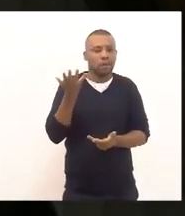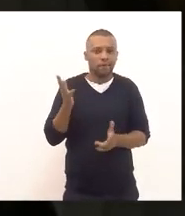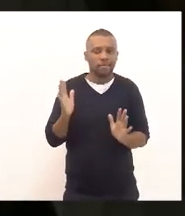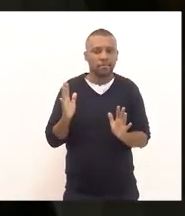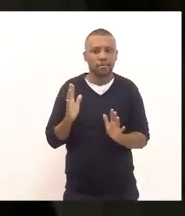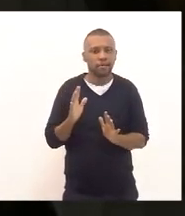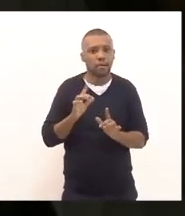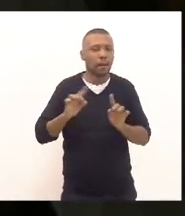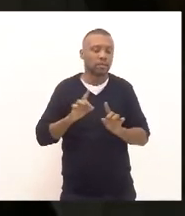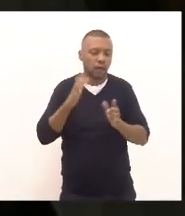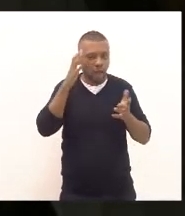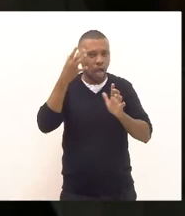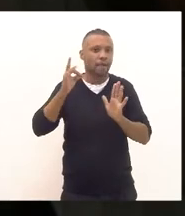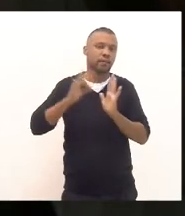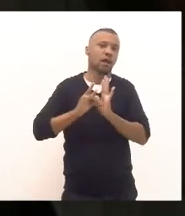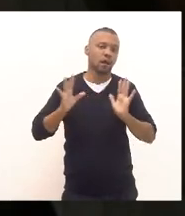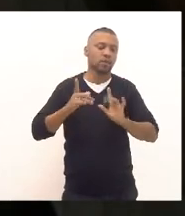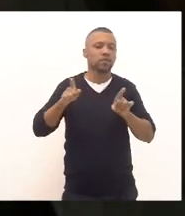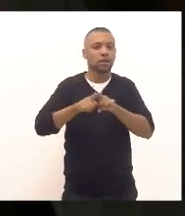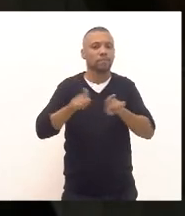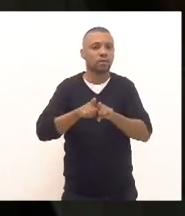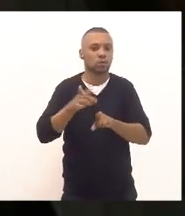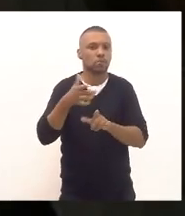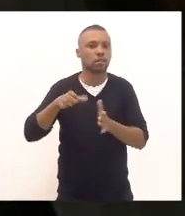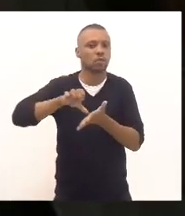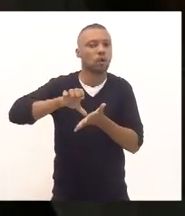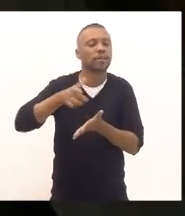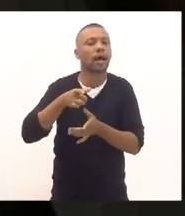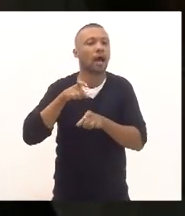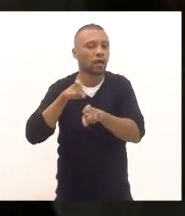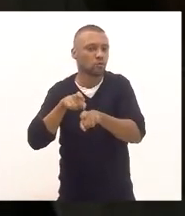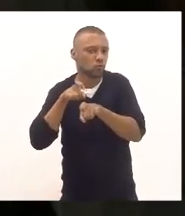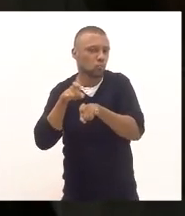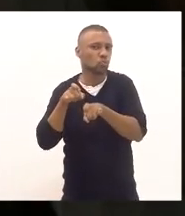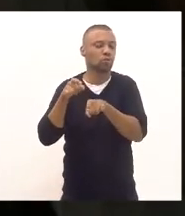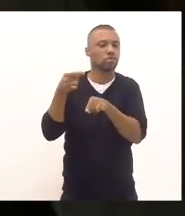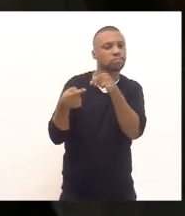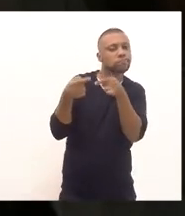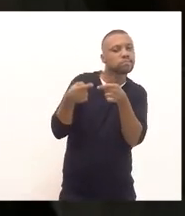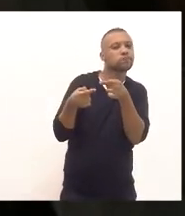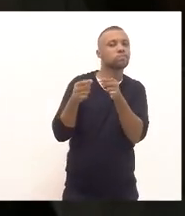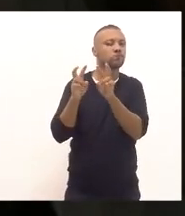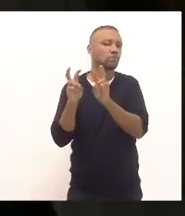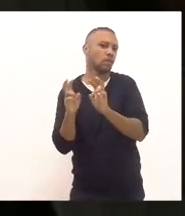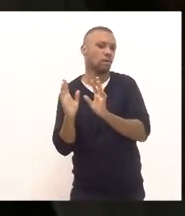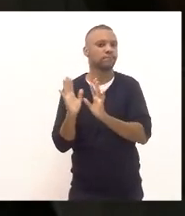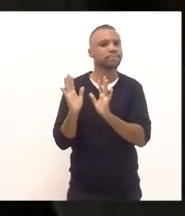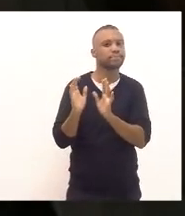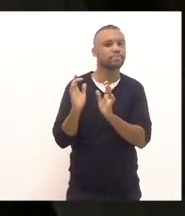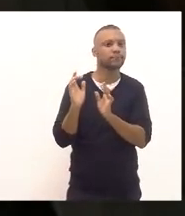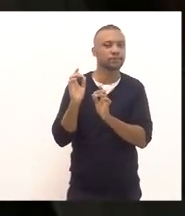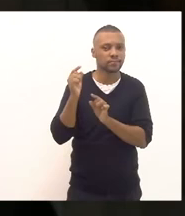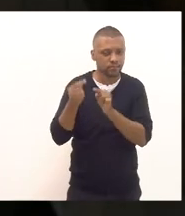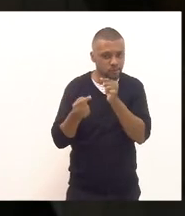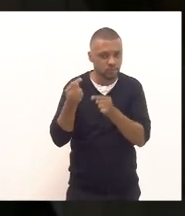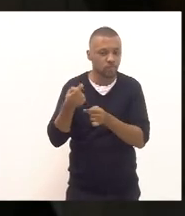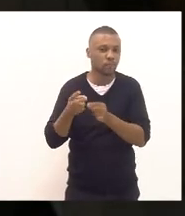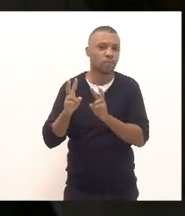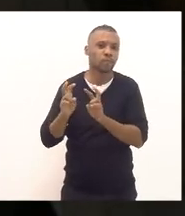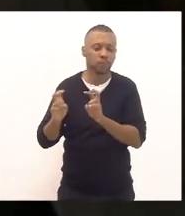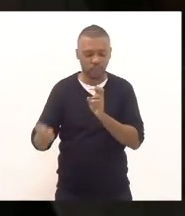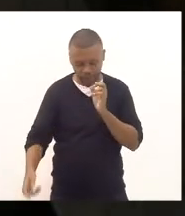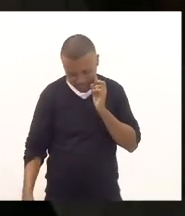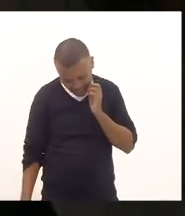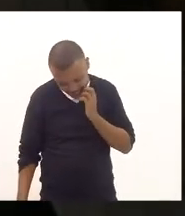porque também no setor da agricultura da porção de alimento a criação de animais da água da agropecuária portanto é um